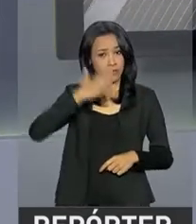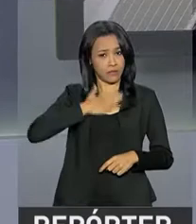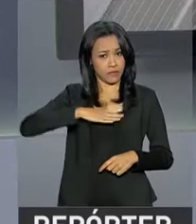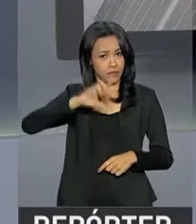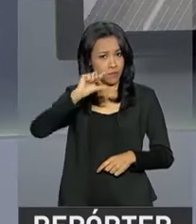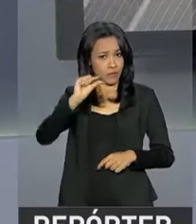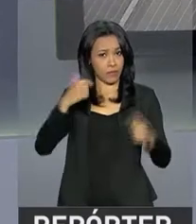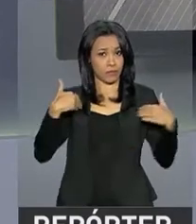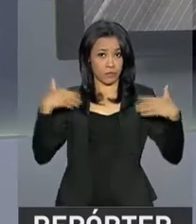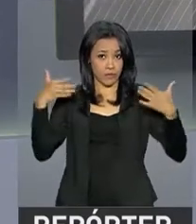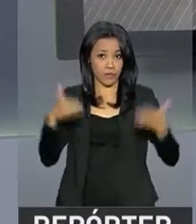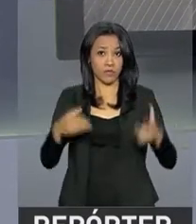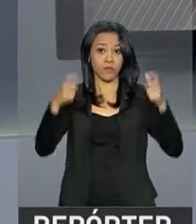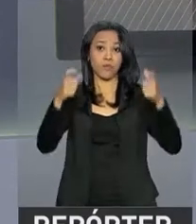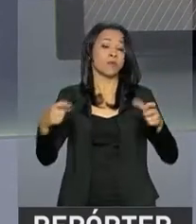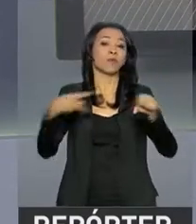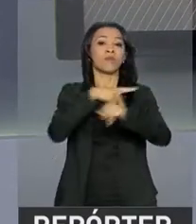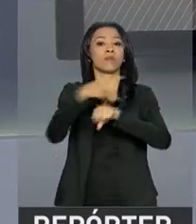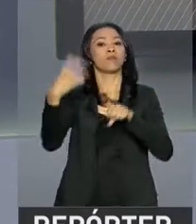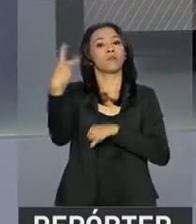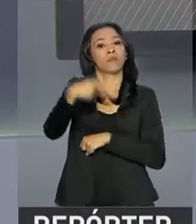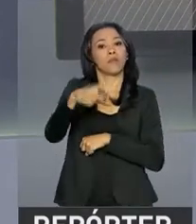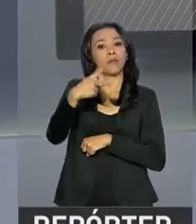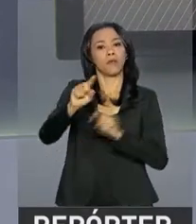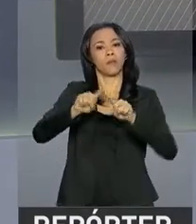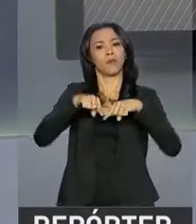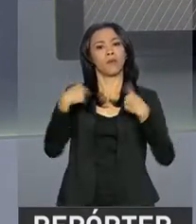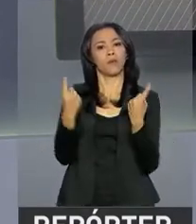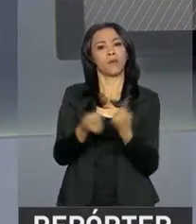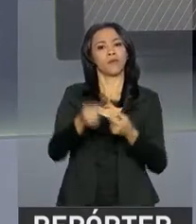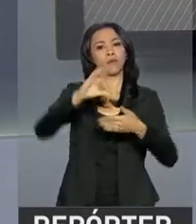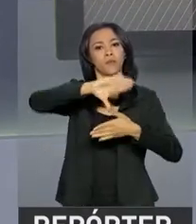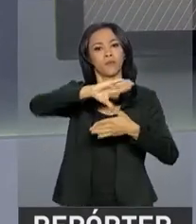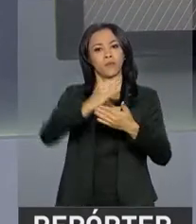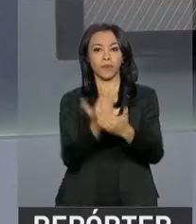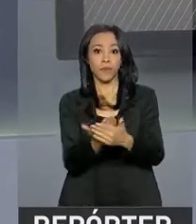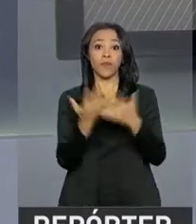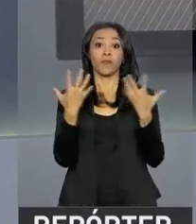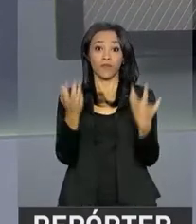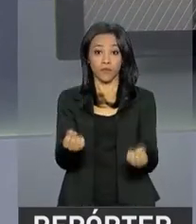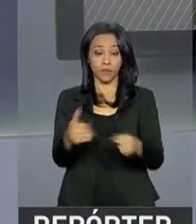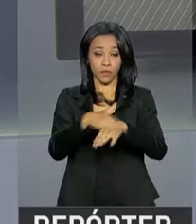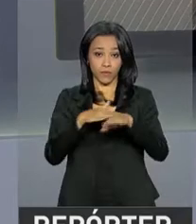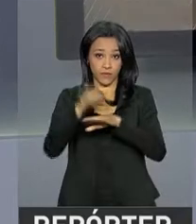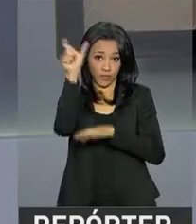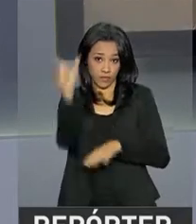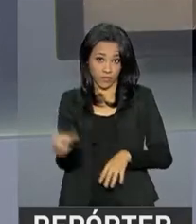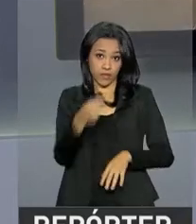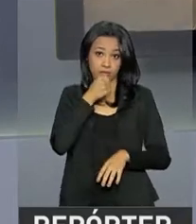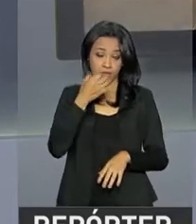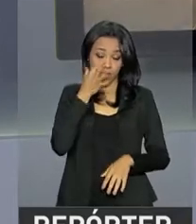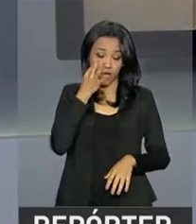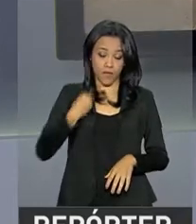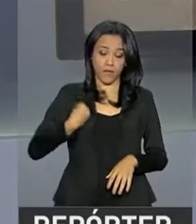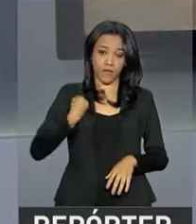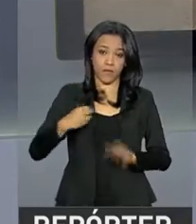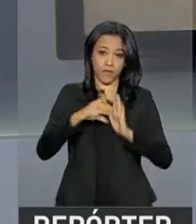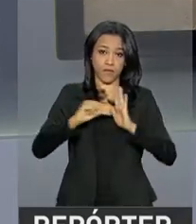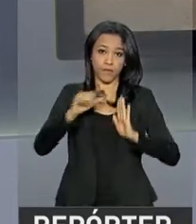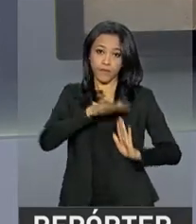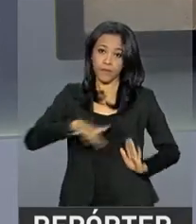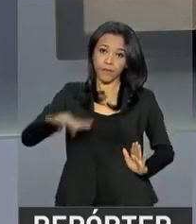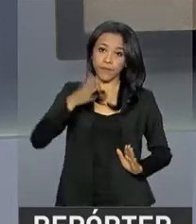pouco no paraguai da reunião de cúpula do mercosul vamos então conversar com o repórter nem pereira que está no palácio do planalto